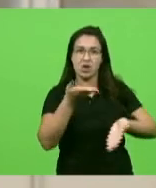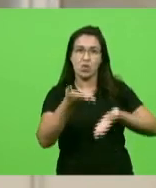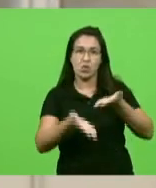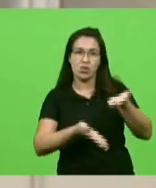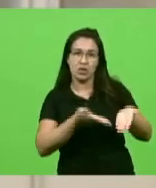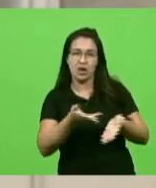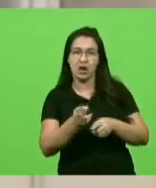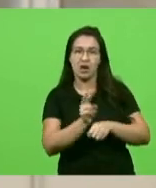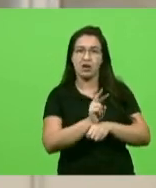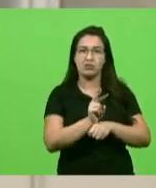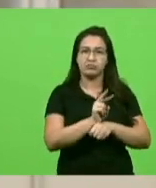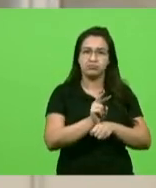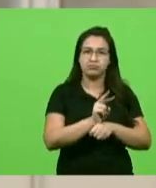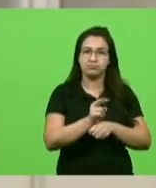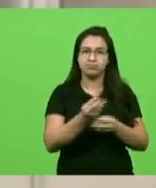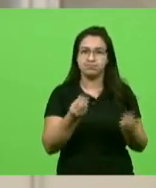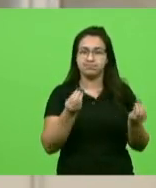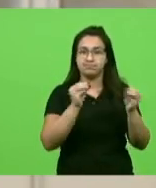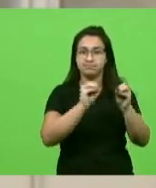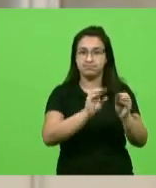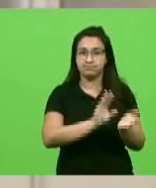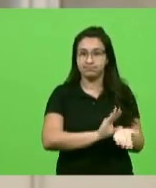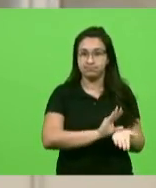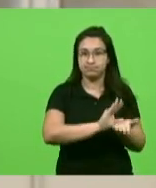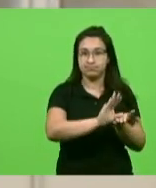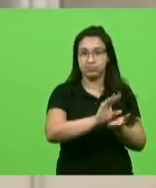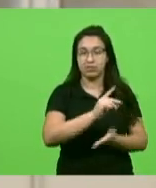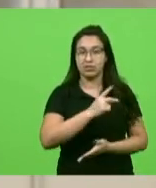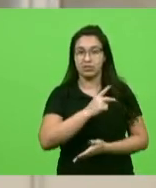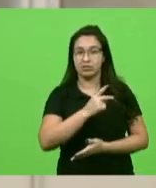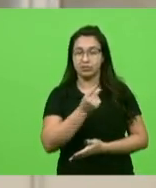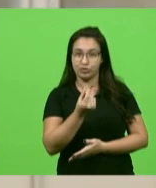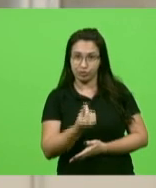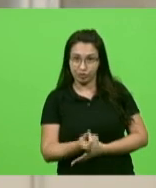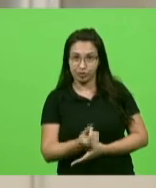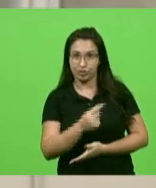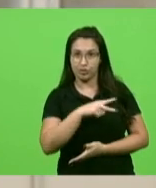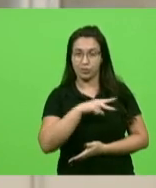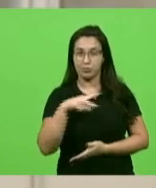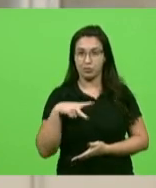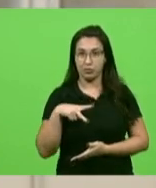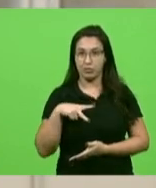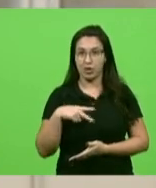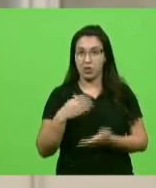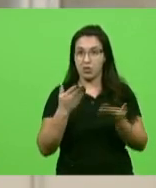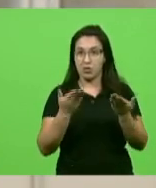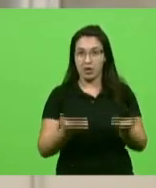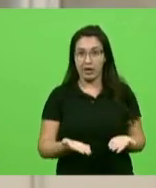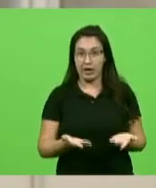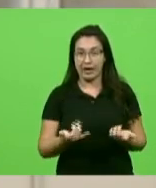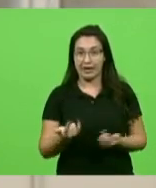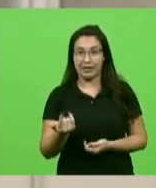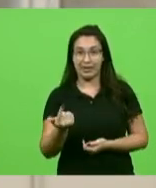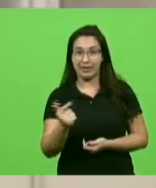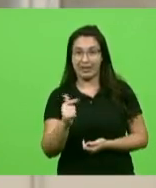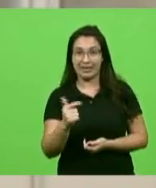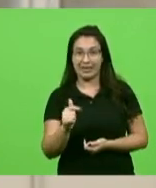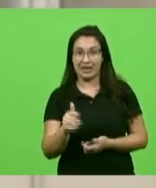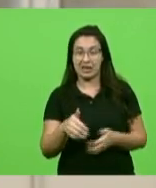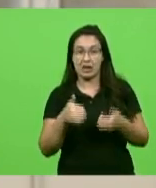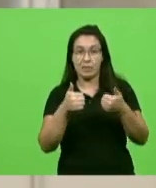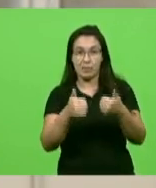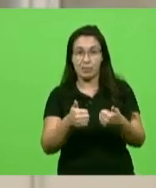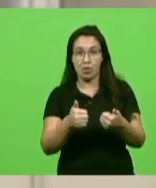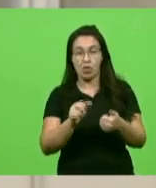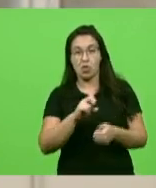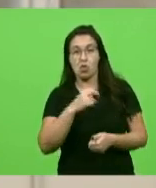em inspecionar pela boa aplicação do dinheiro público não tendo praticado condutas positivas o